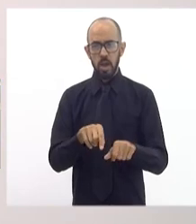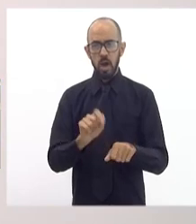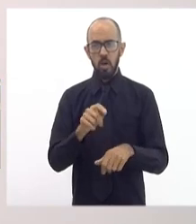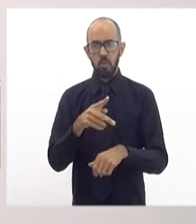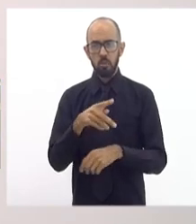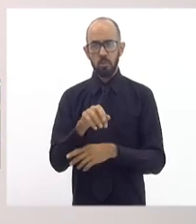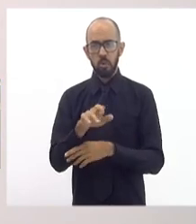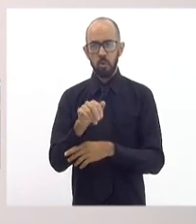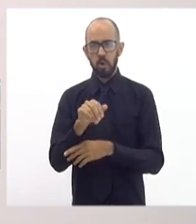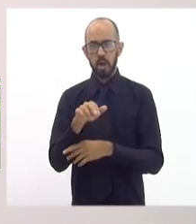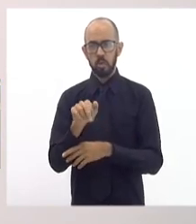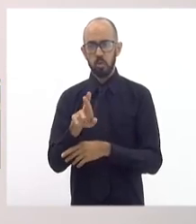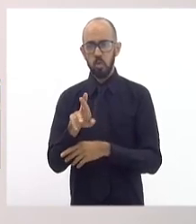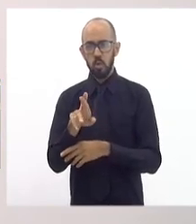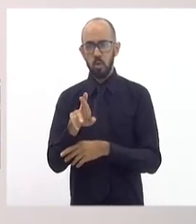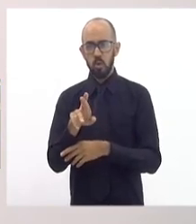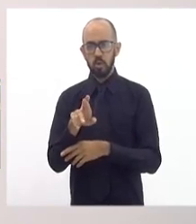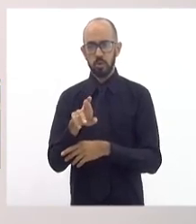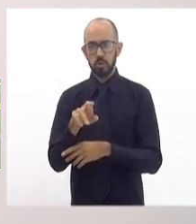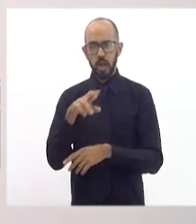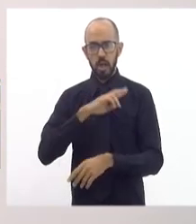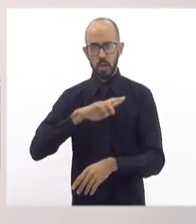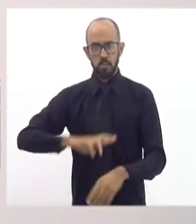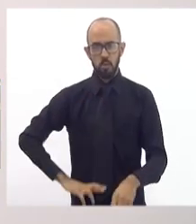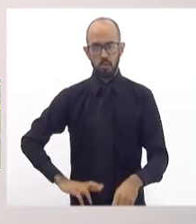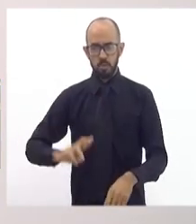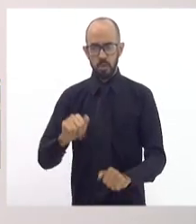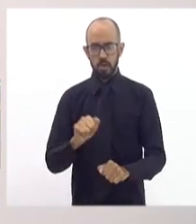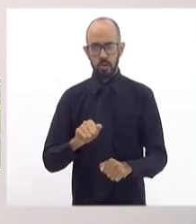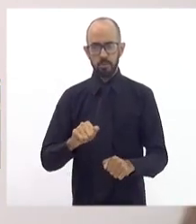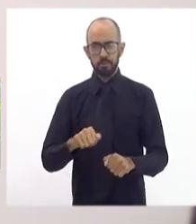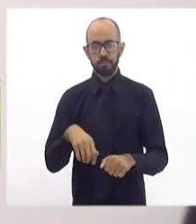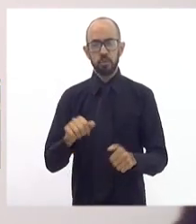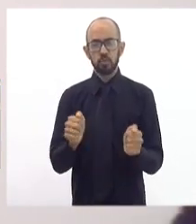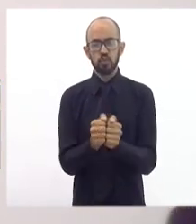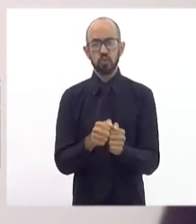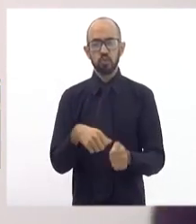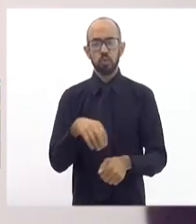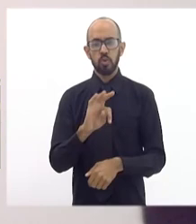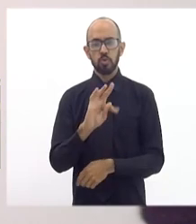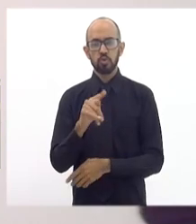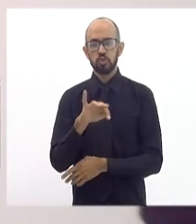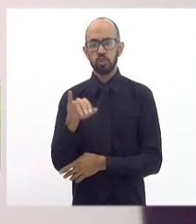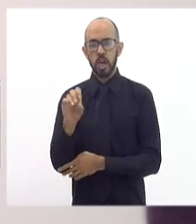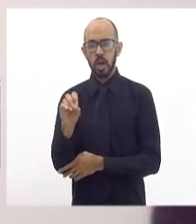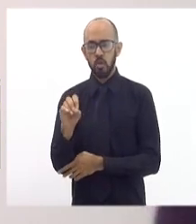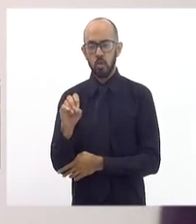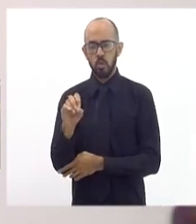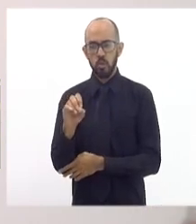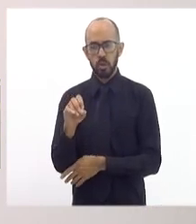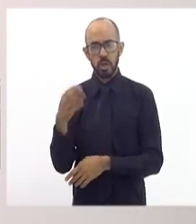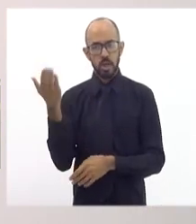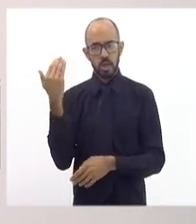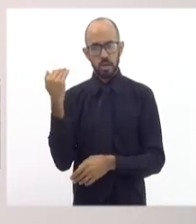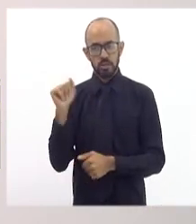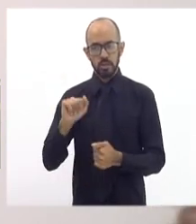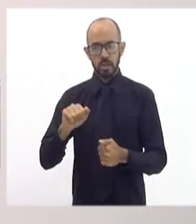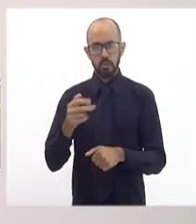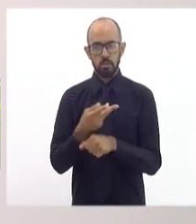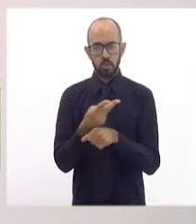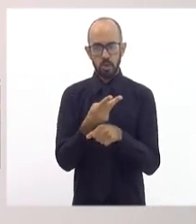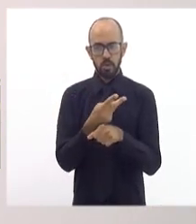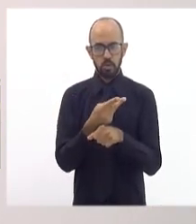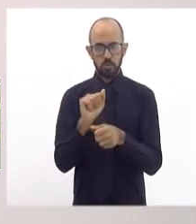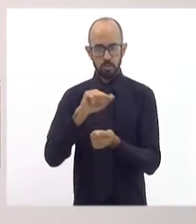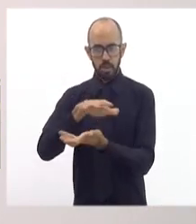Deputado Thiago pampolha que à época estava como secretário de Meio Ambiente também ao fio auê eu e